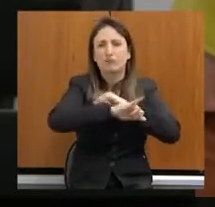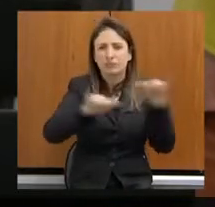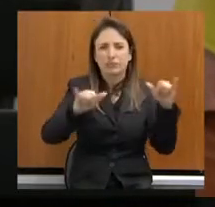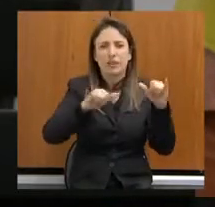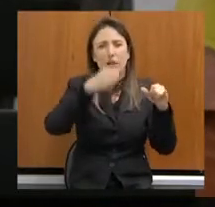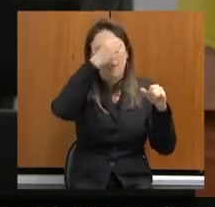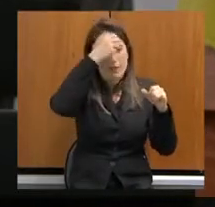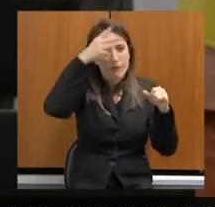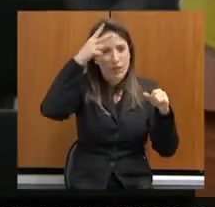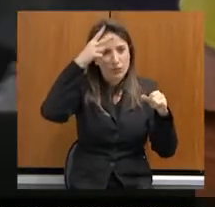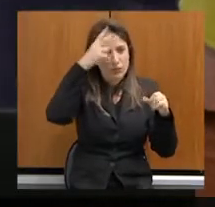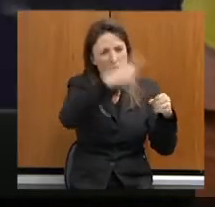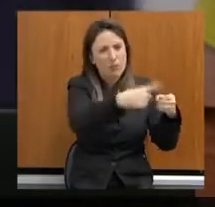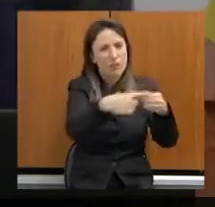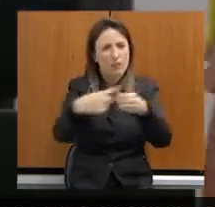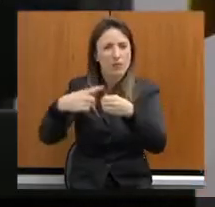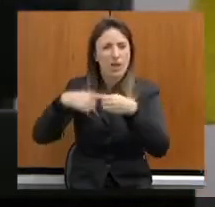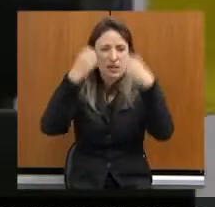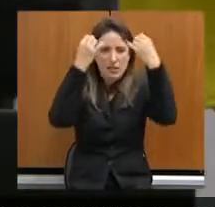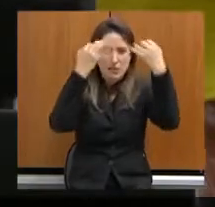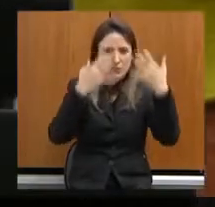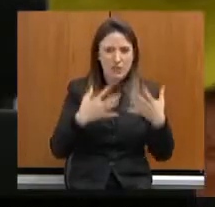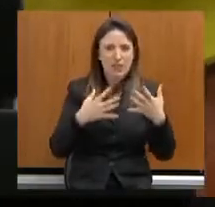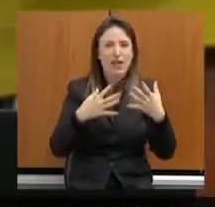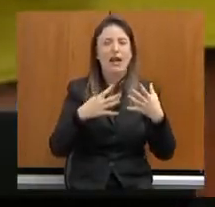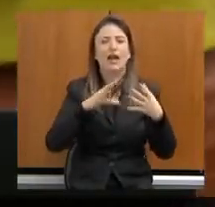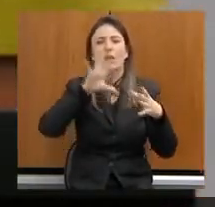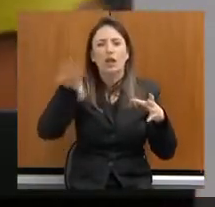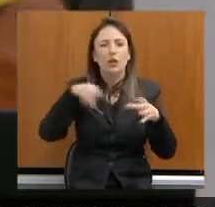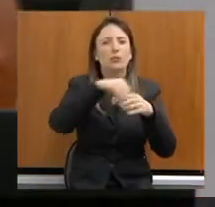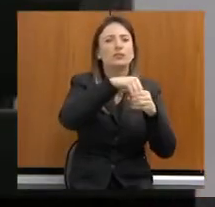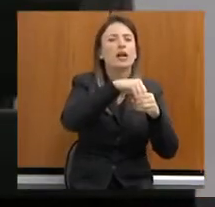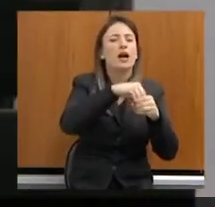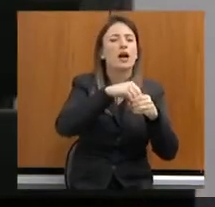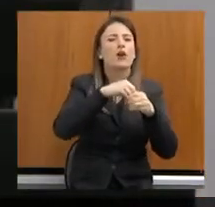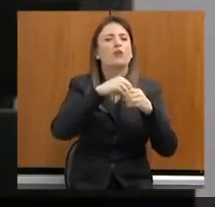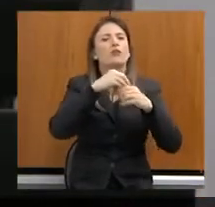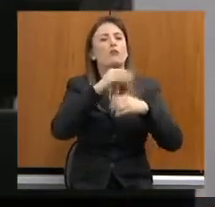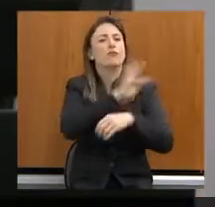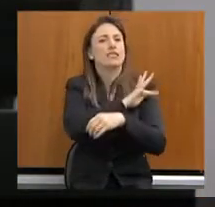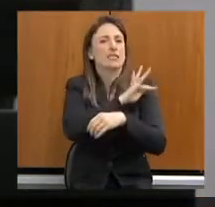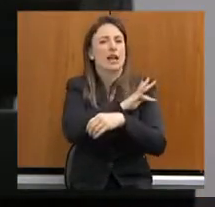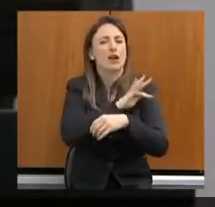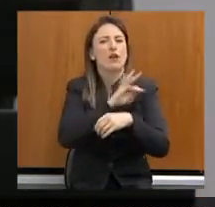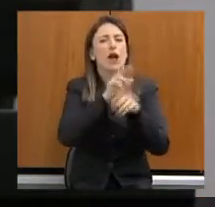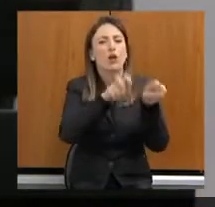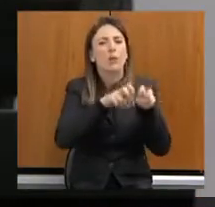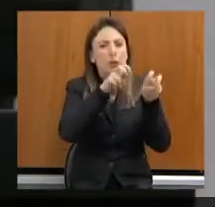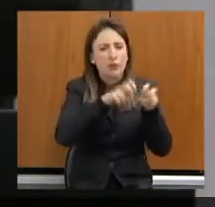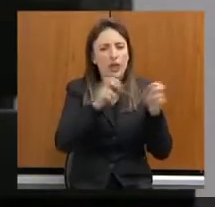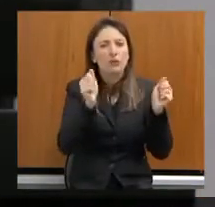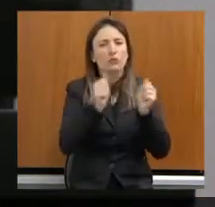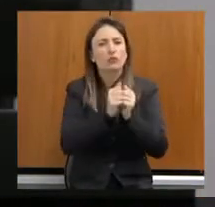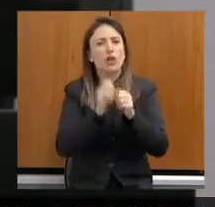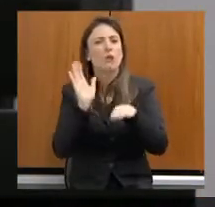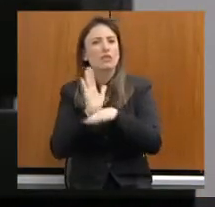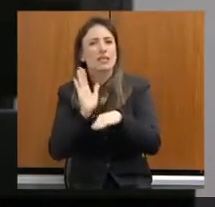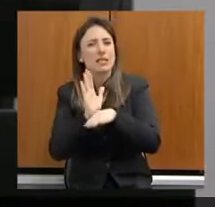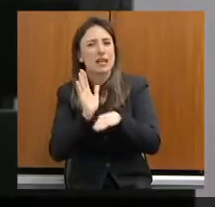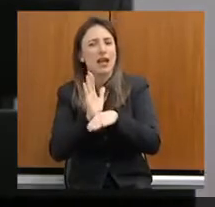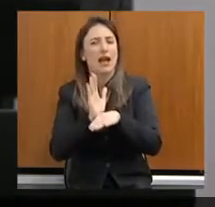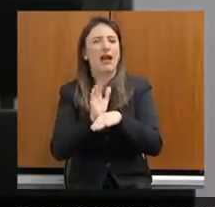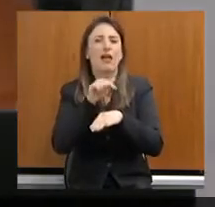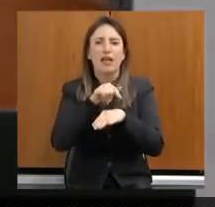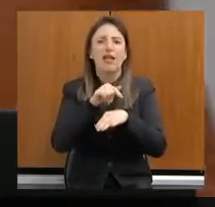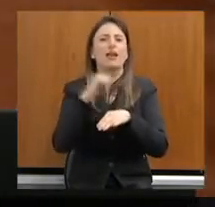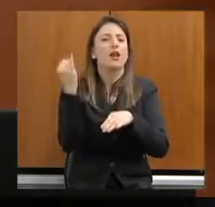esclarecendo sobre a inclusão dos fiscais agropecuários e seus auxiliares como público prioritário para